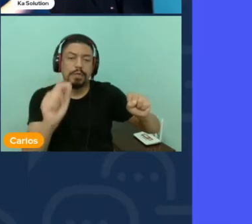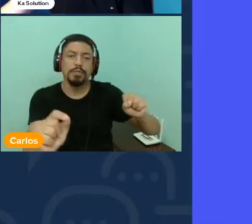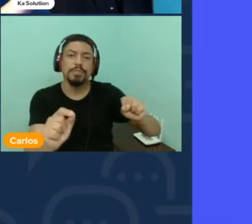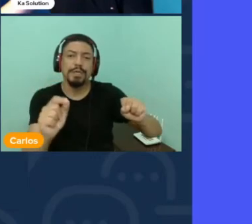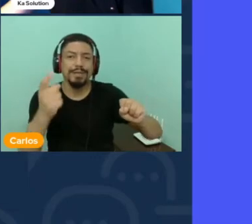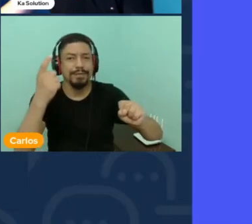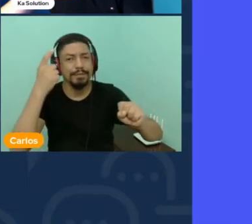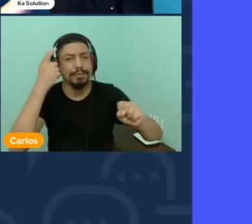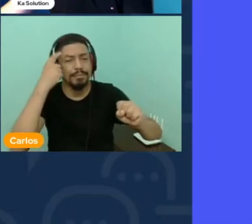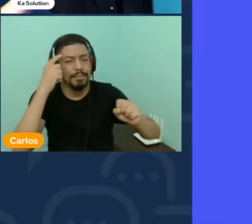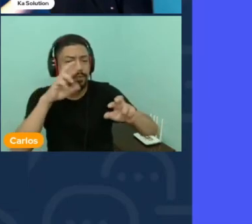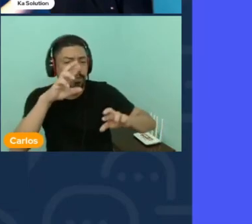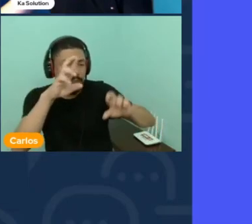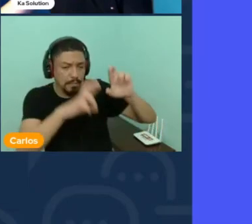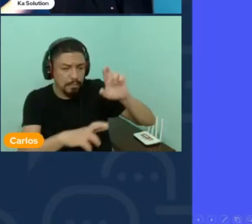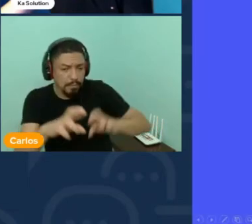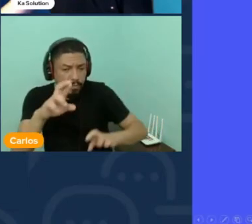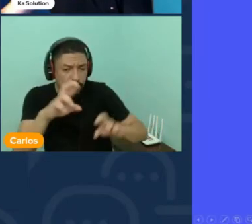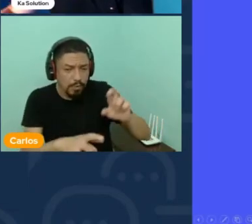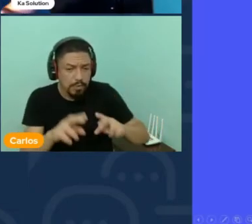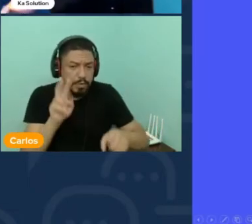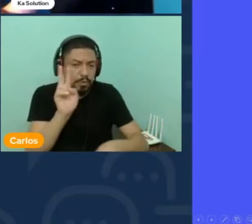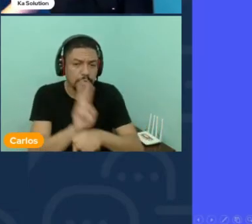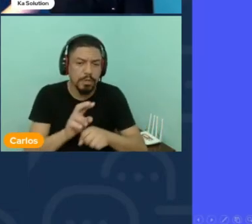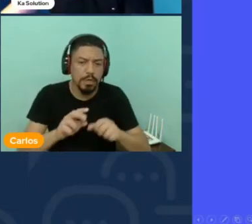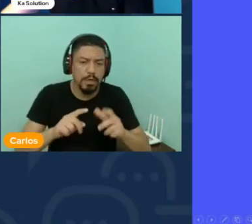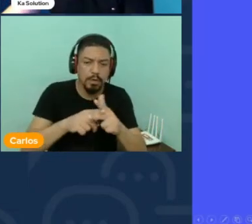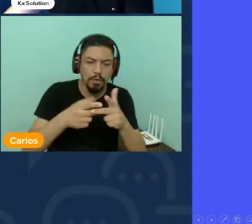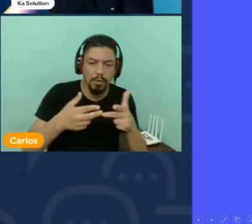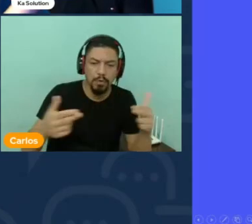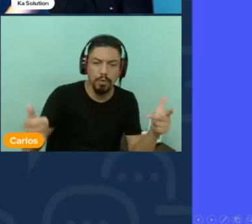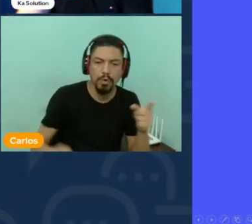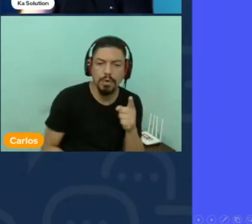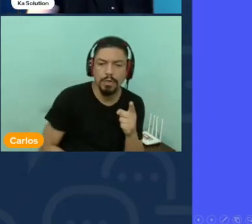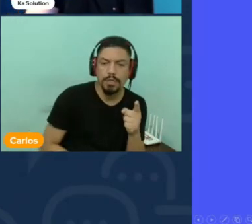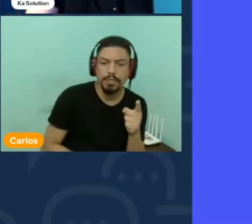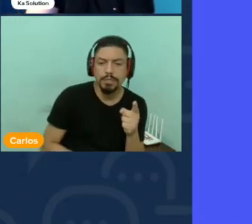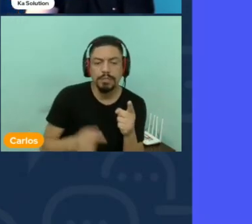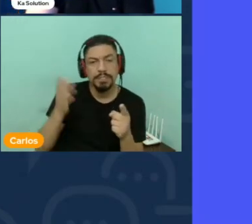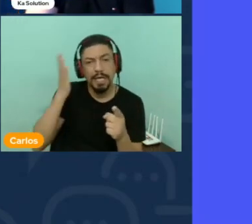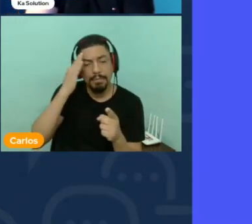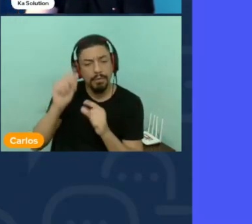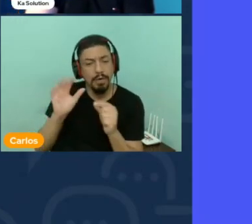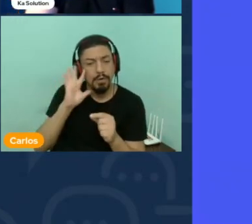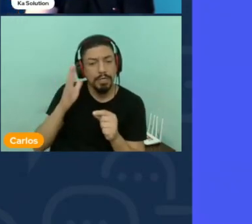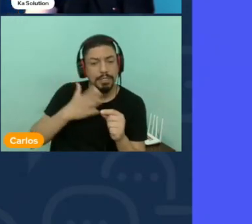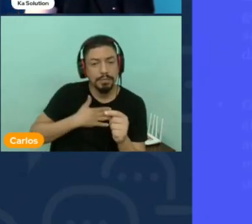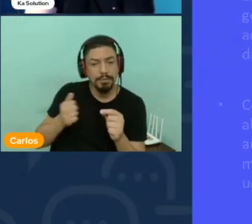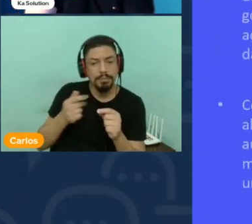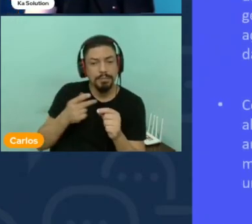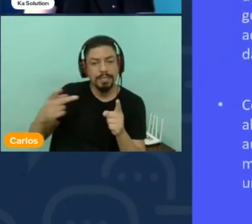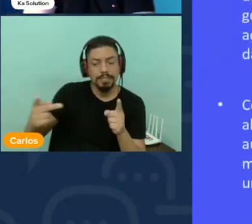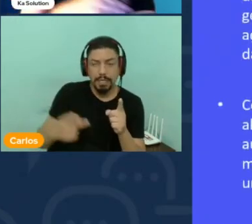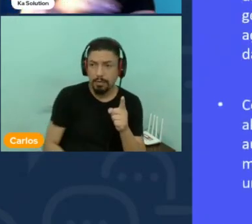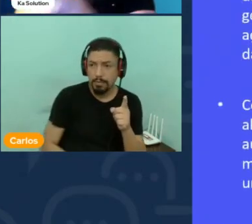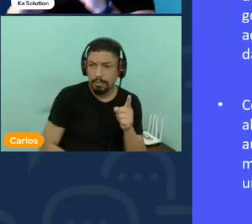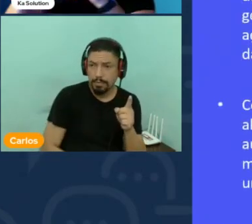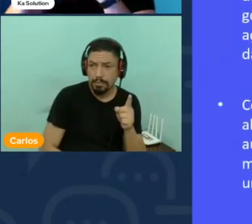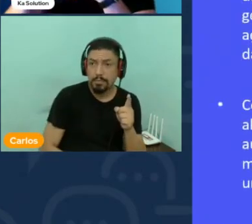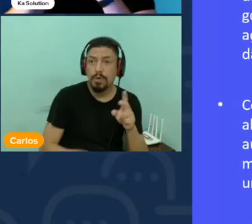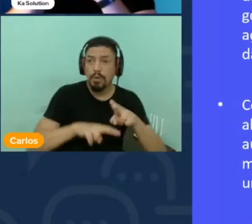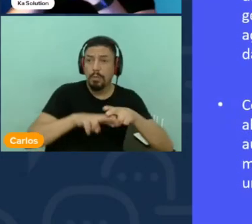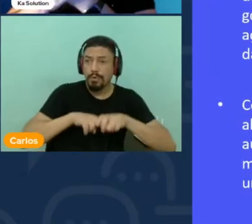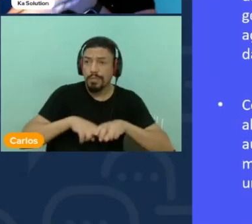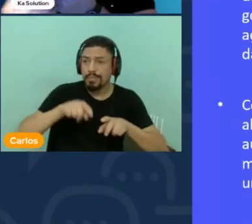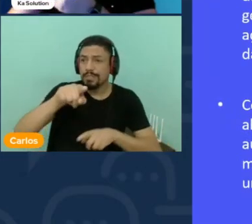eu monitore esses recursos, eu saiba o que está acontecendo com a minha aplicação. E para isso, né,